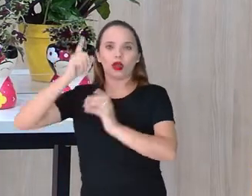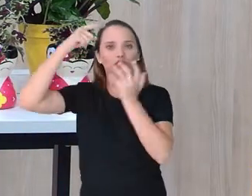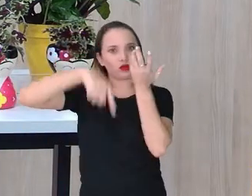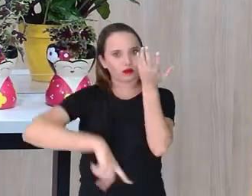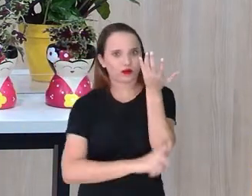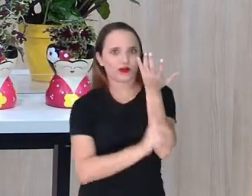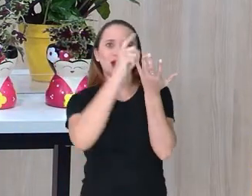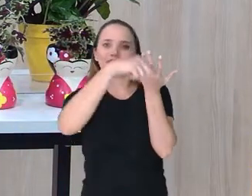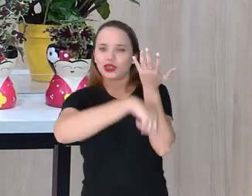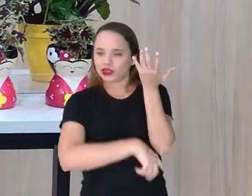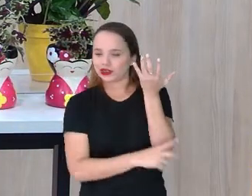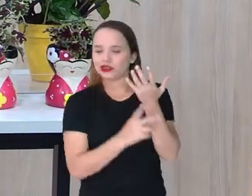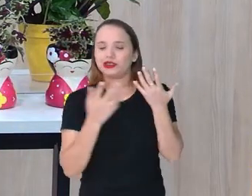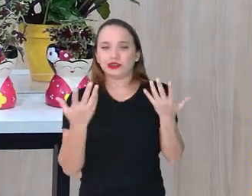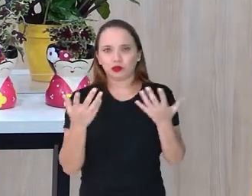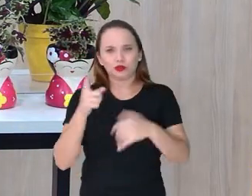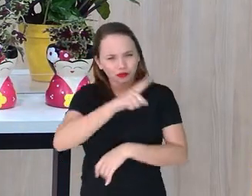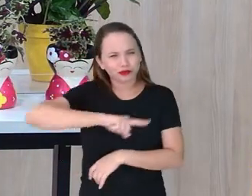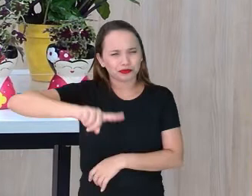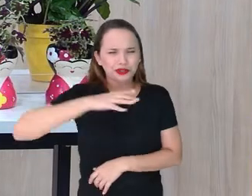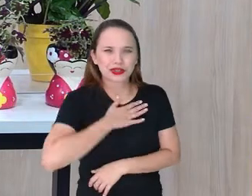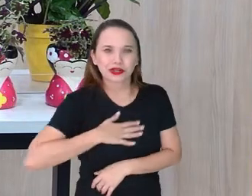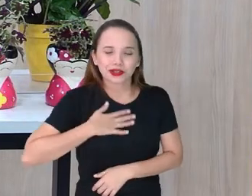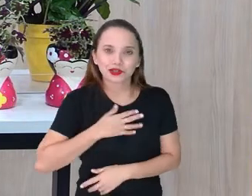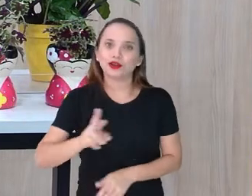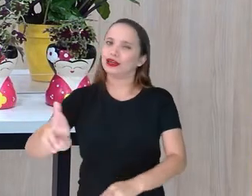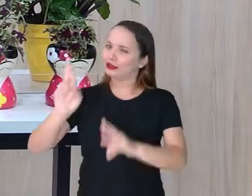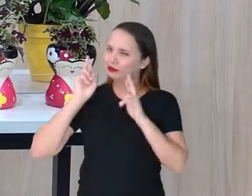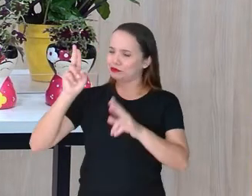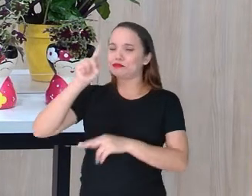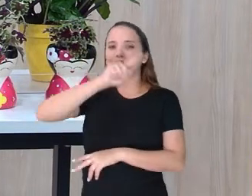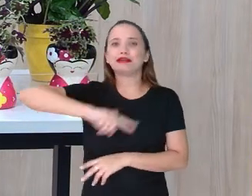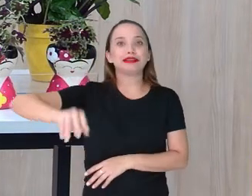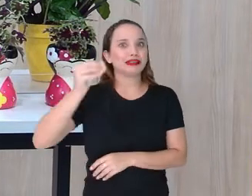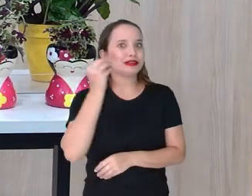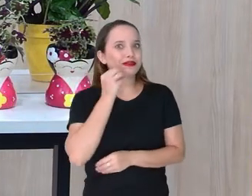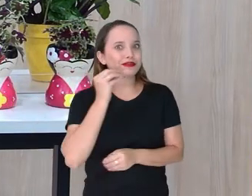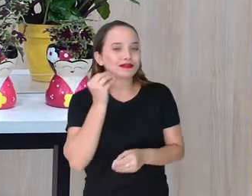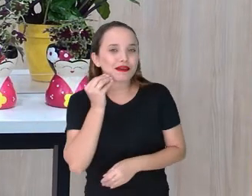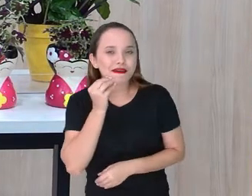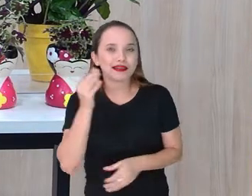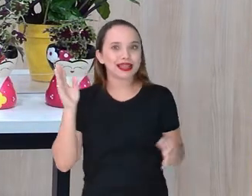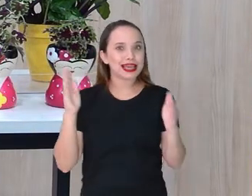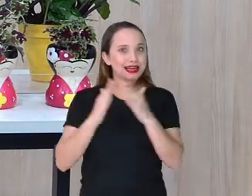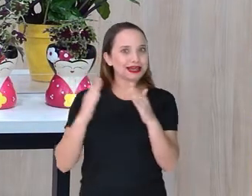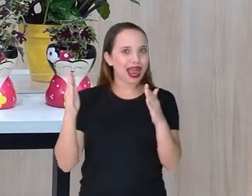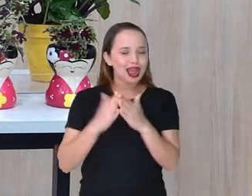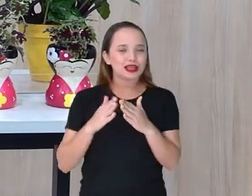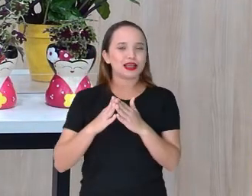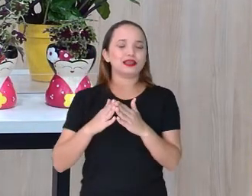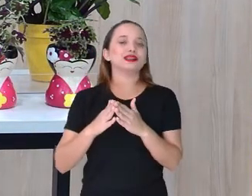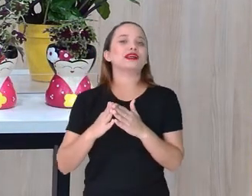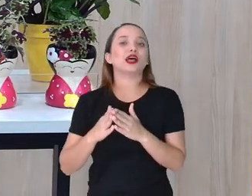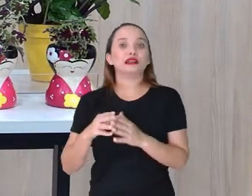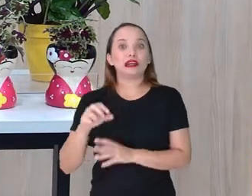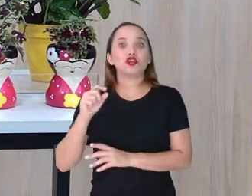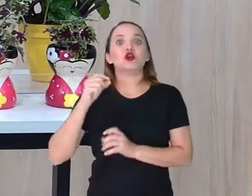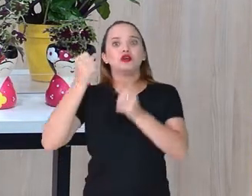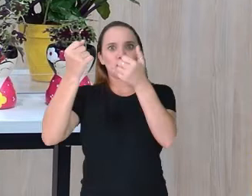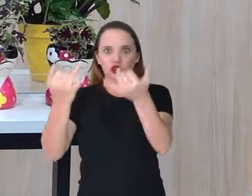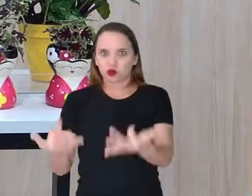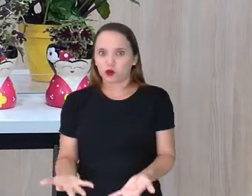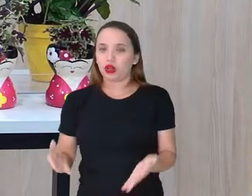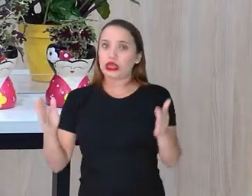a fotossíntese. Então, gostaram? Eu espero que vocês possam fazer em casa esse experimento aí, deixem e